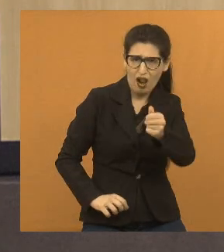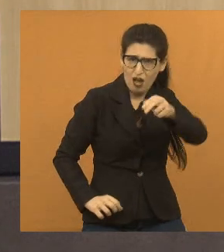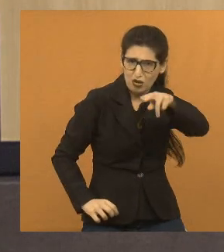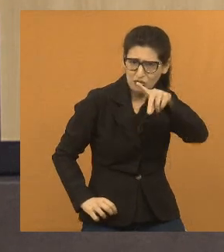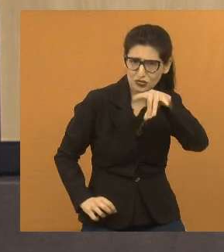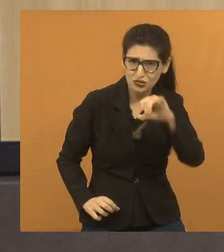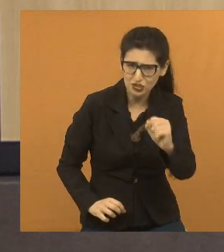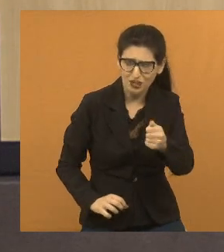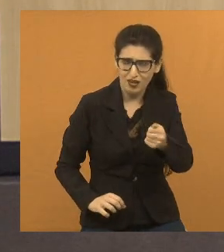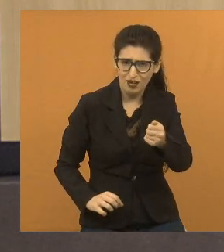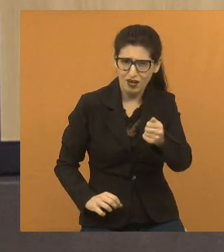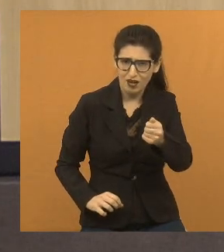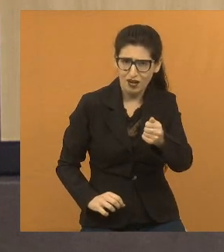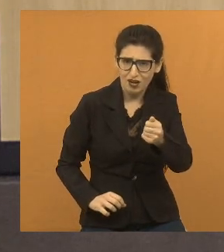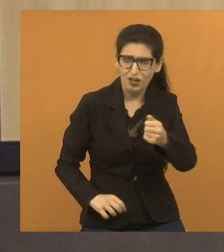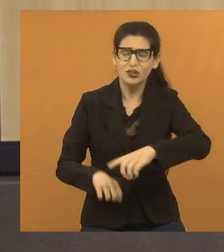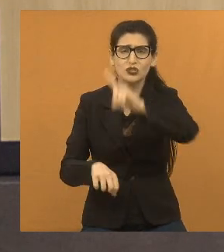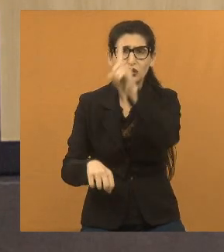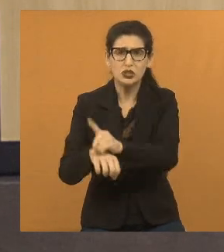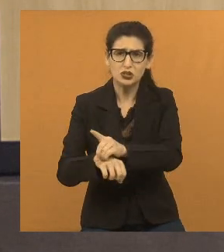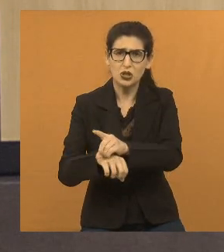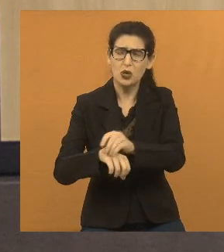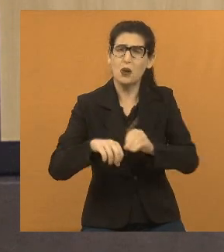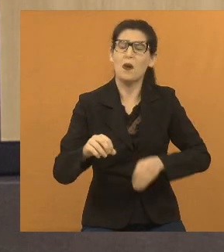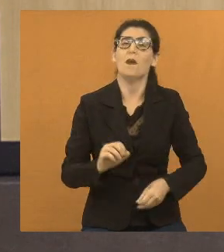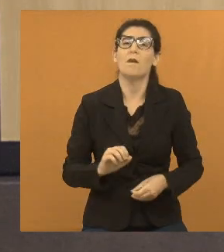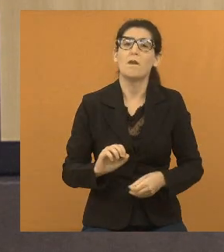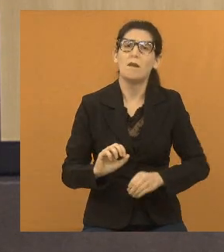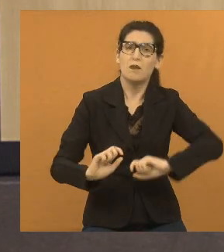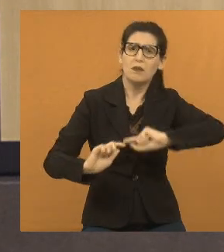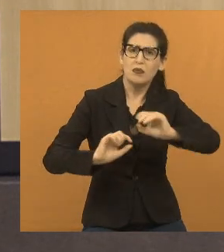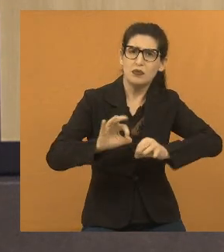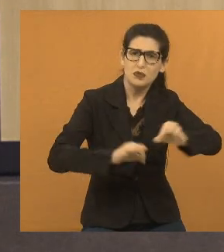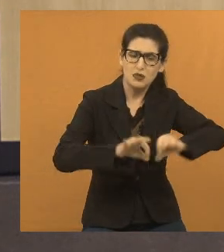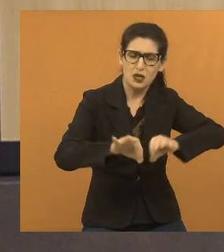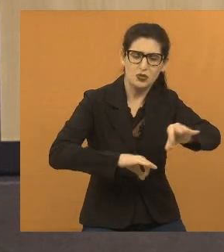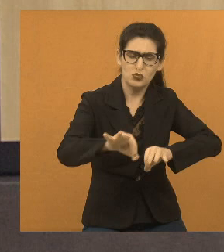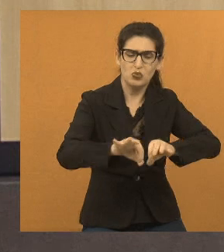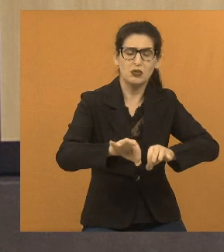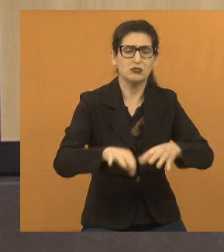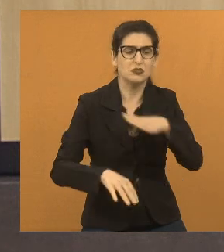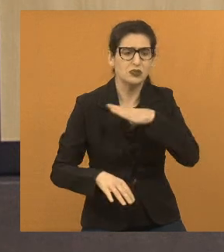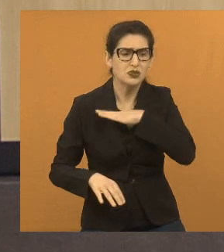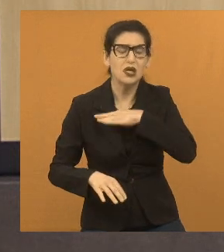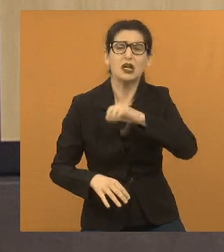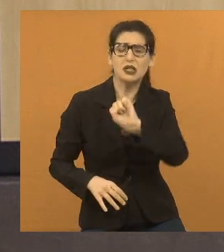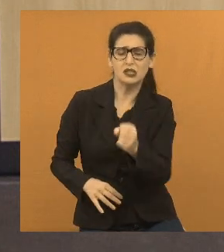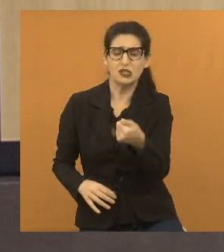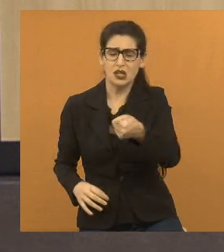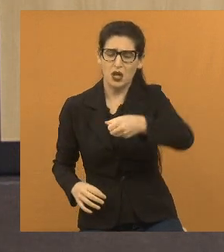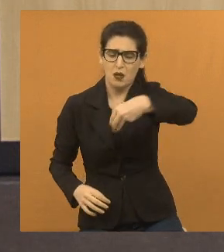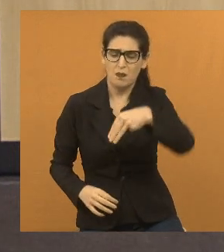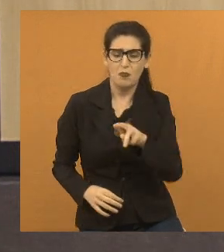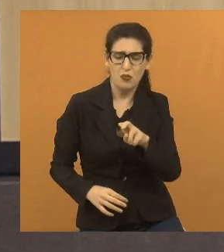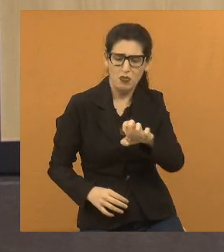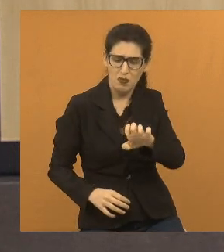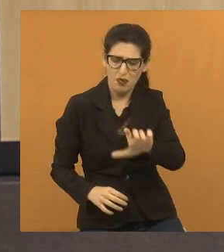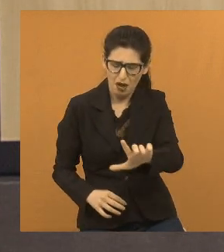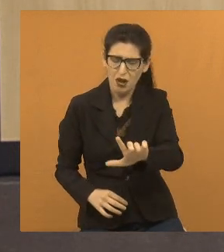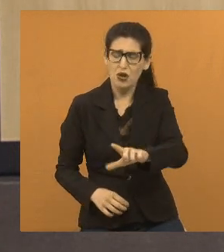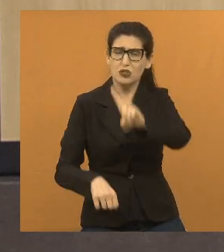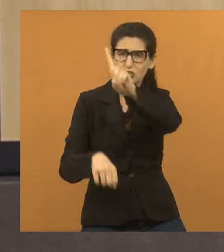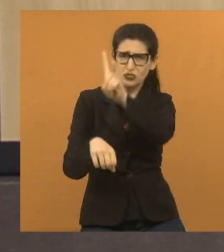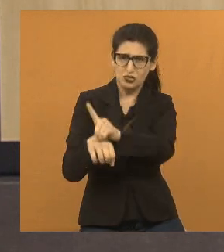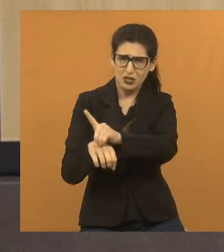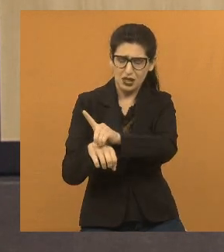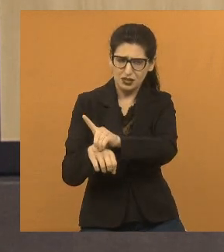Ciapina Roldão, diretora de Projetos e Urbanismo, Samuel Alves Lanzilotti Gonçalves,